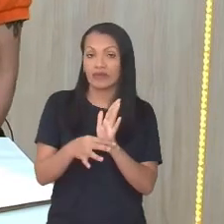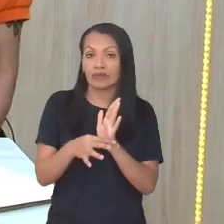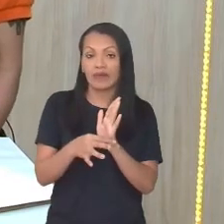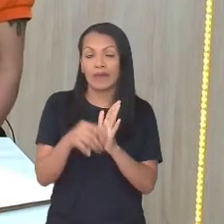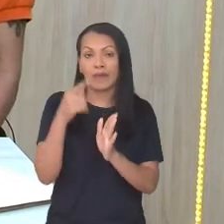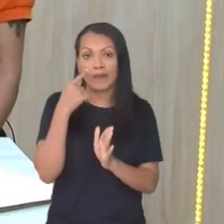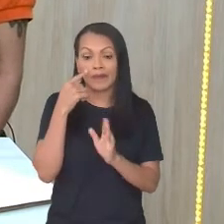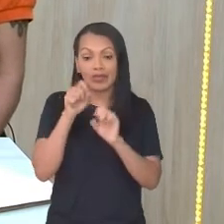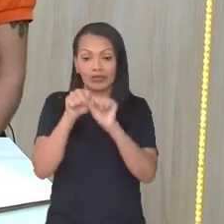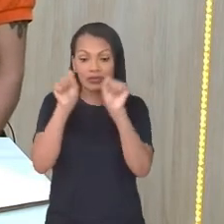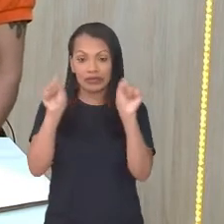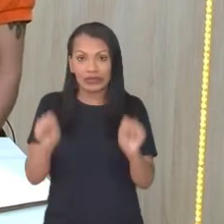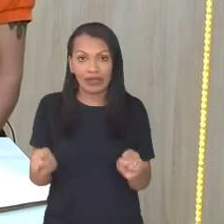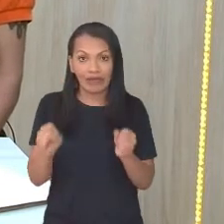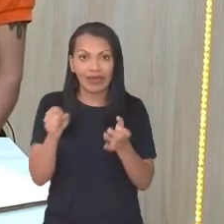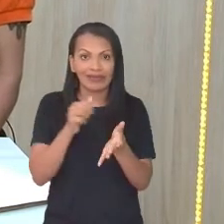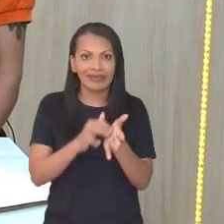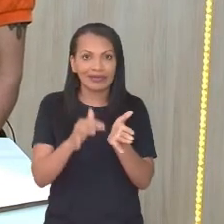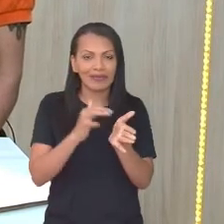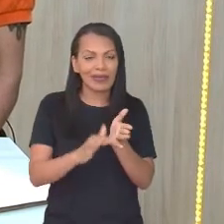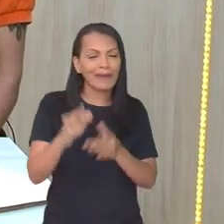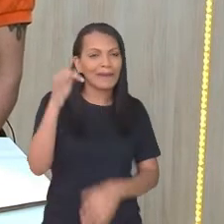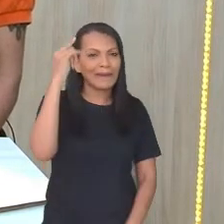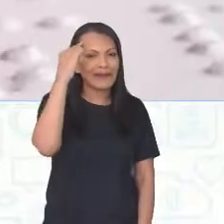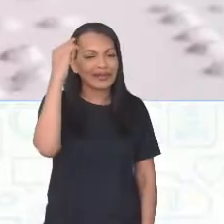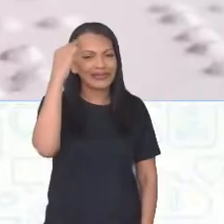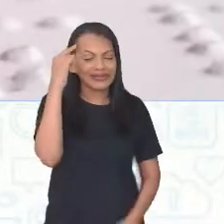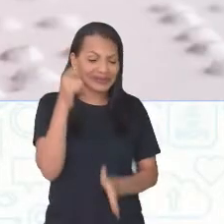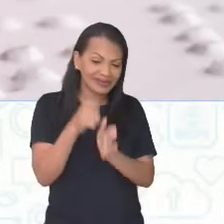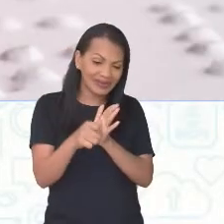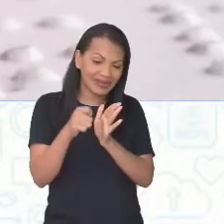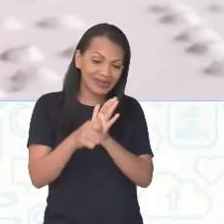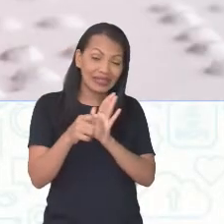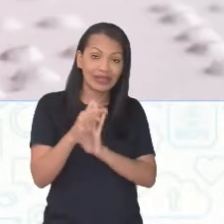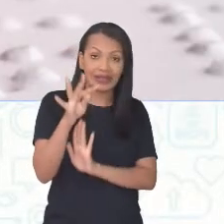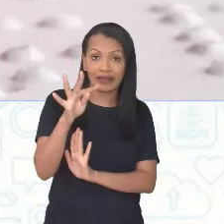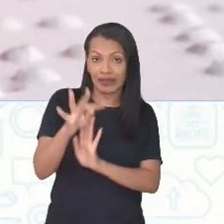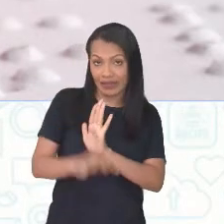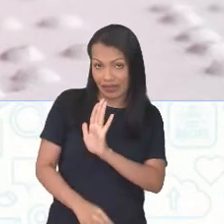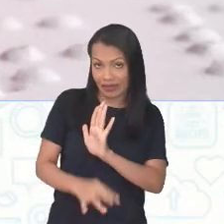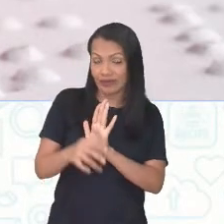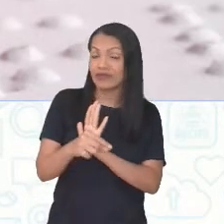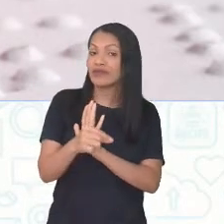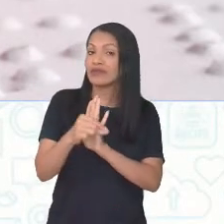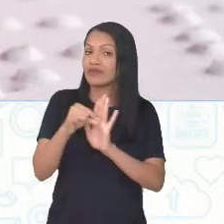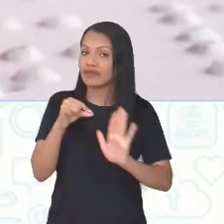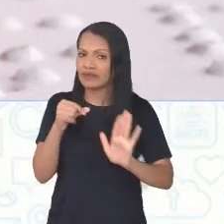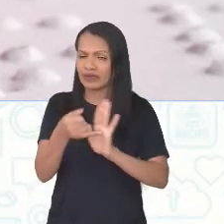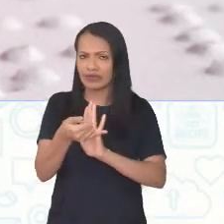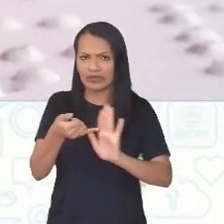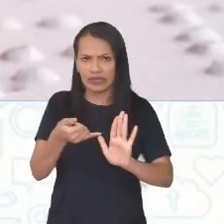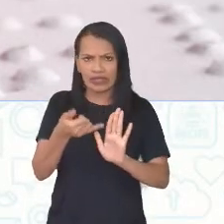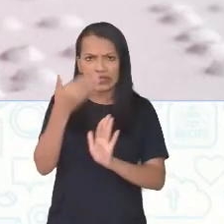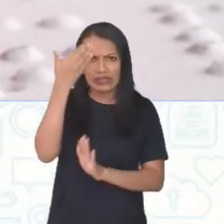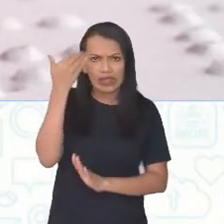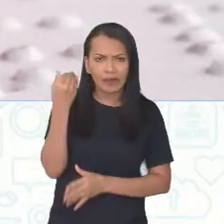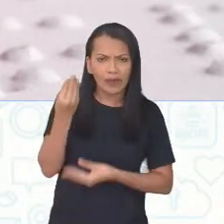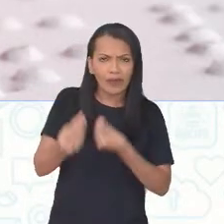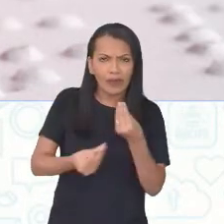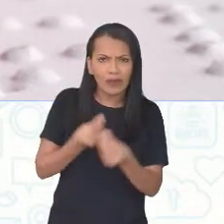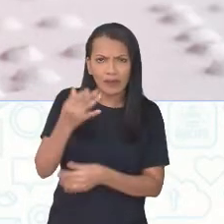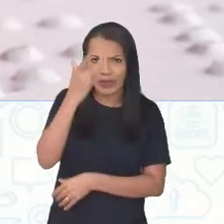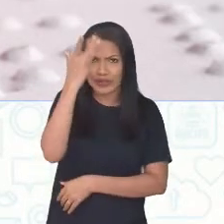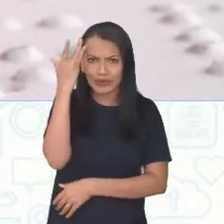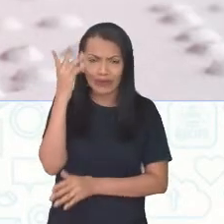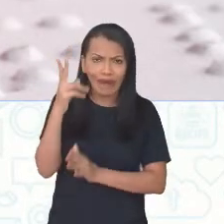tá certo? Ó, pensando sobre a escrita de textos diversos, você sabe como uma pessoa cega lê os textos? Será que